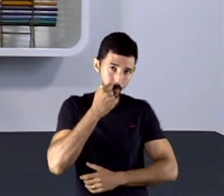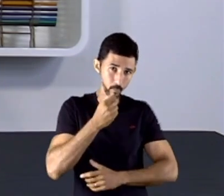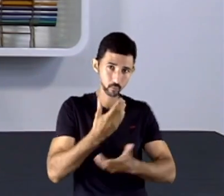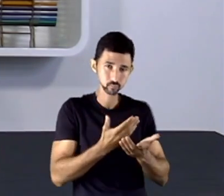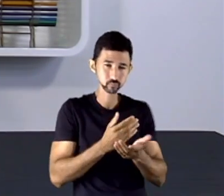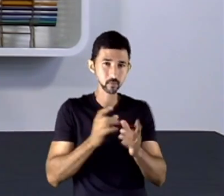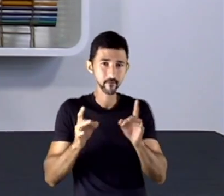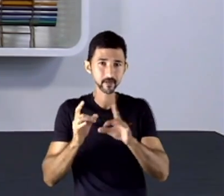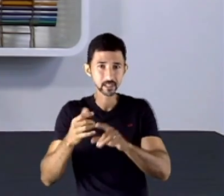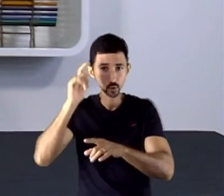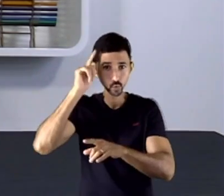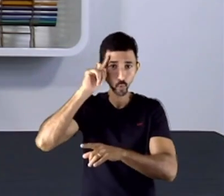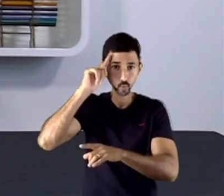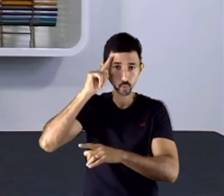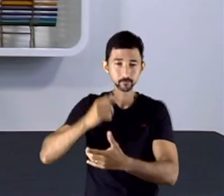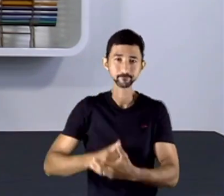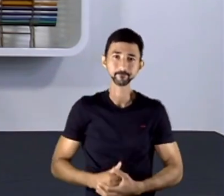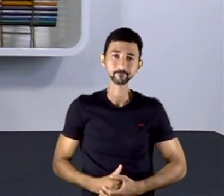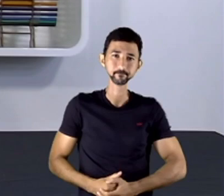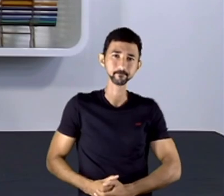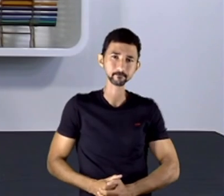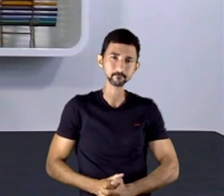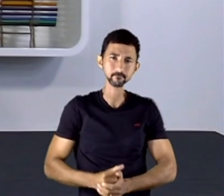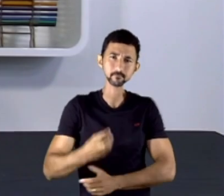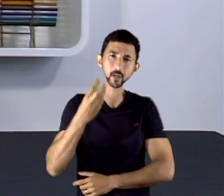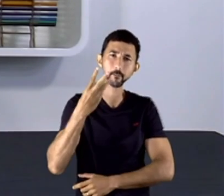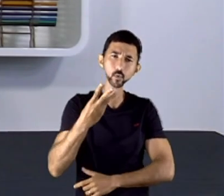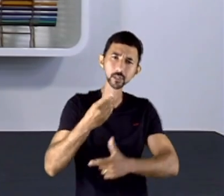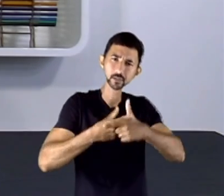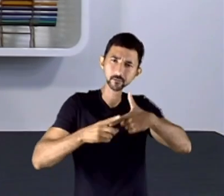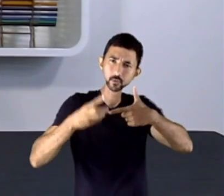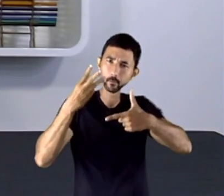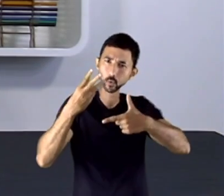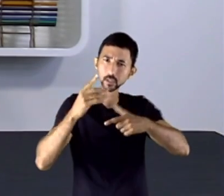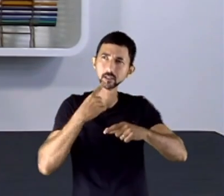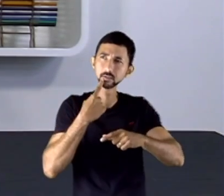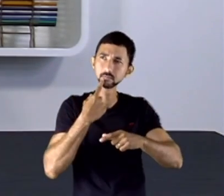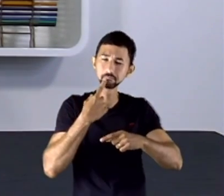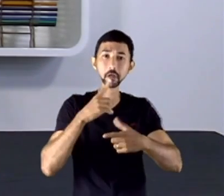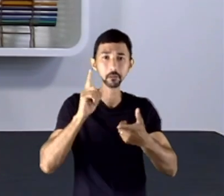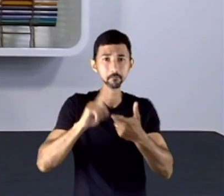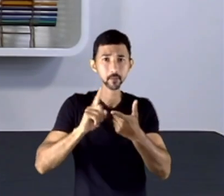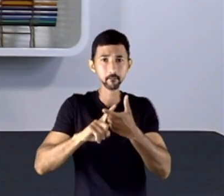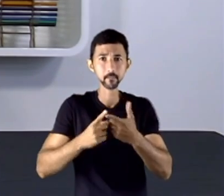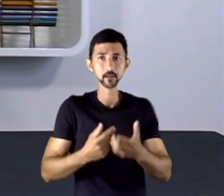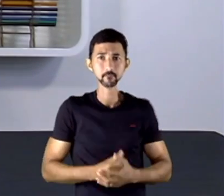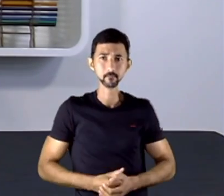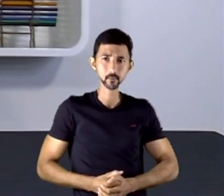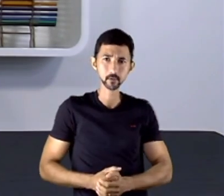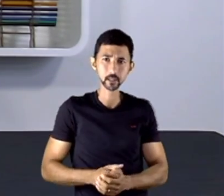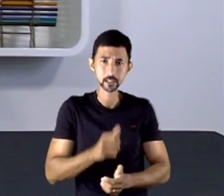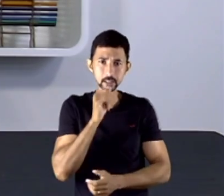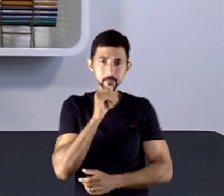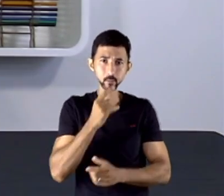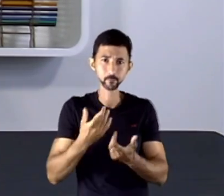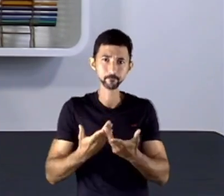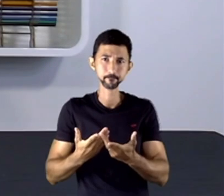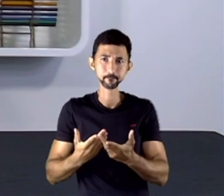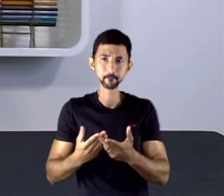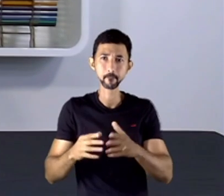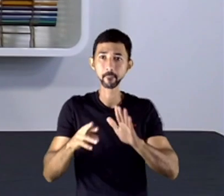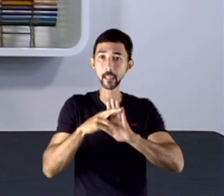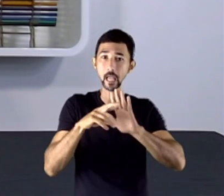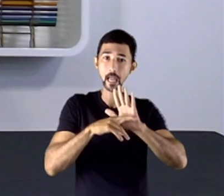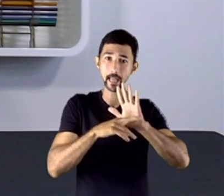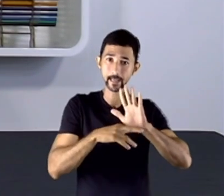vendidos diariamente por Francisco. E por 3? Também, porque ele está me dizendo que a